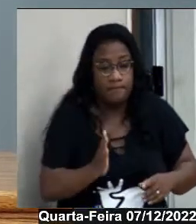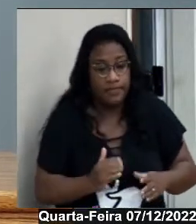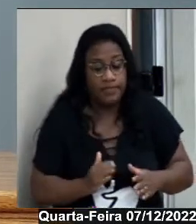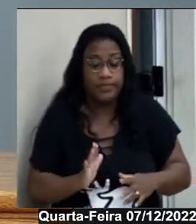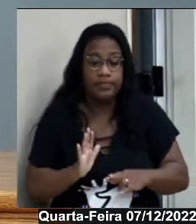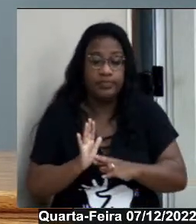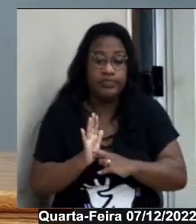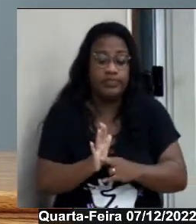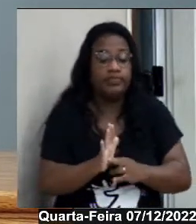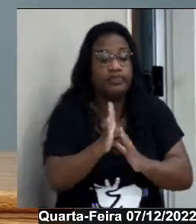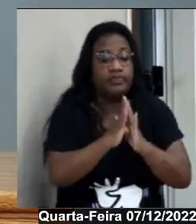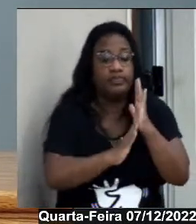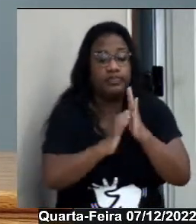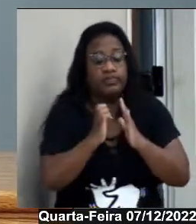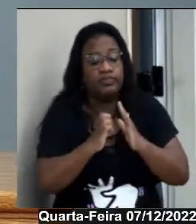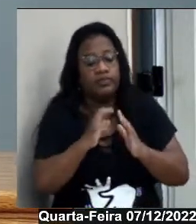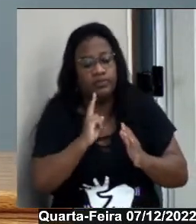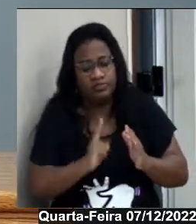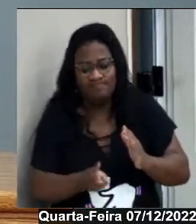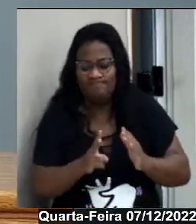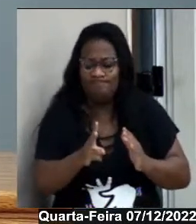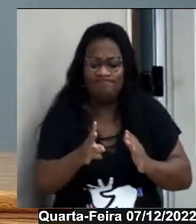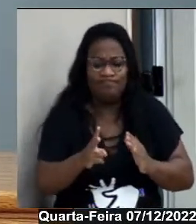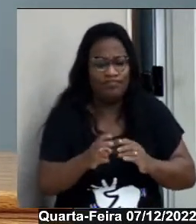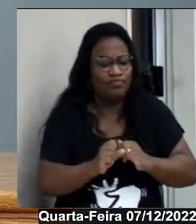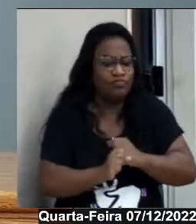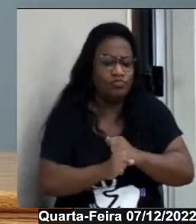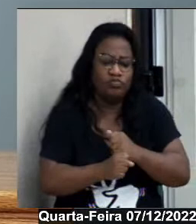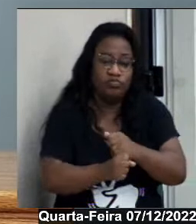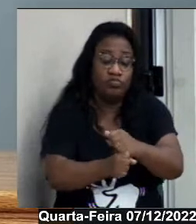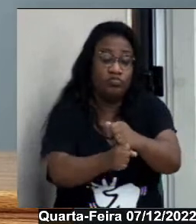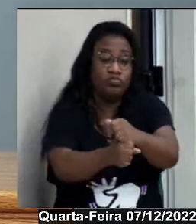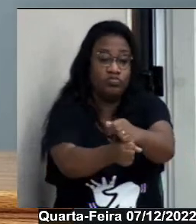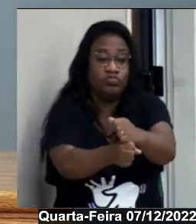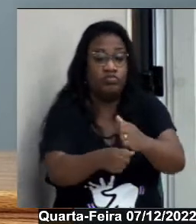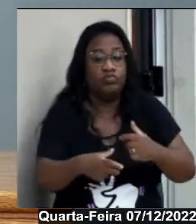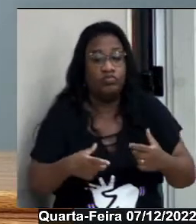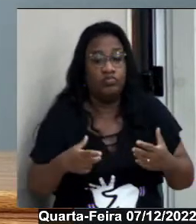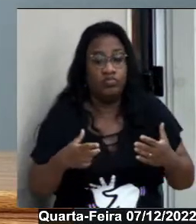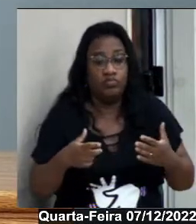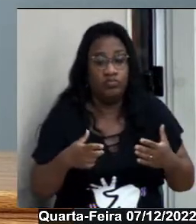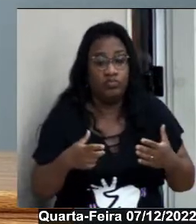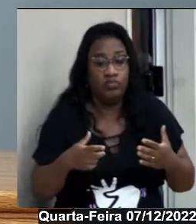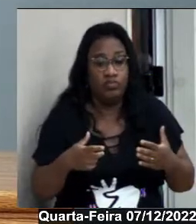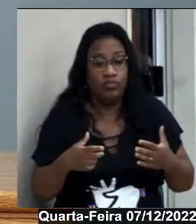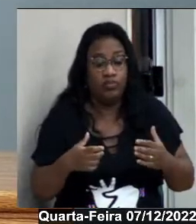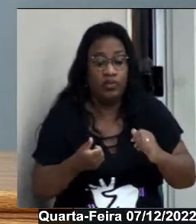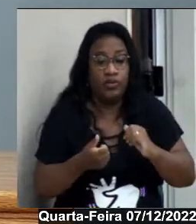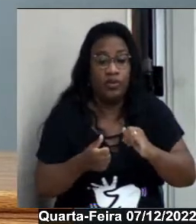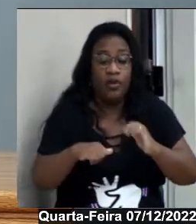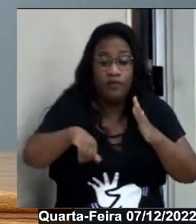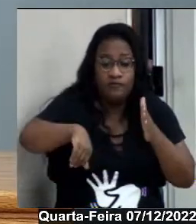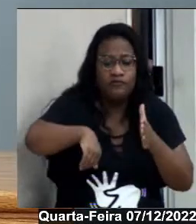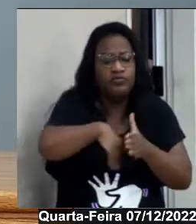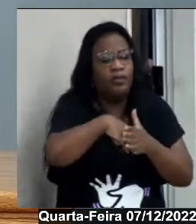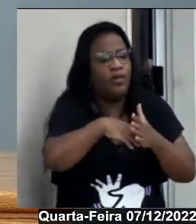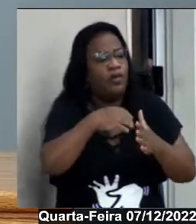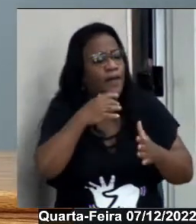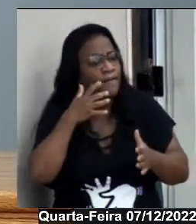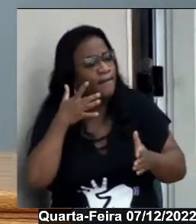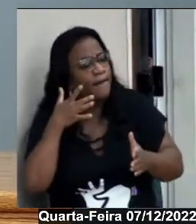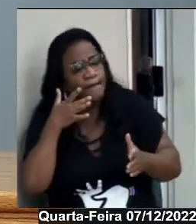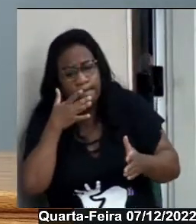Serjão, que continue muito, muitos anos aí o Aroeira, que vocês não desistam. O futebol, ele é muito